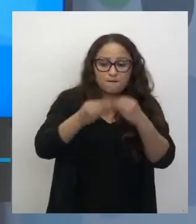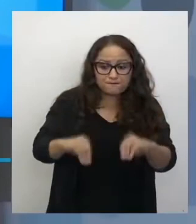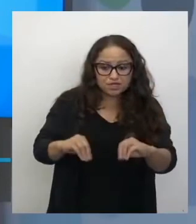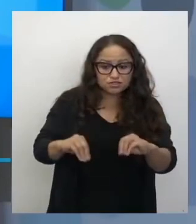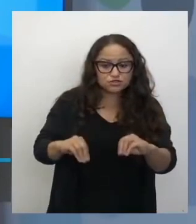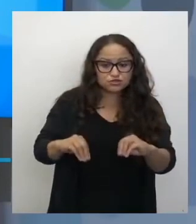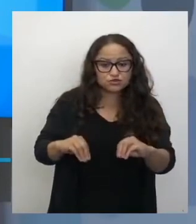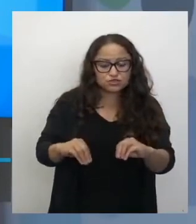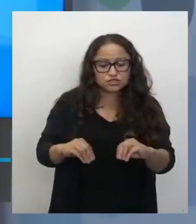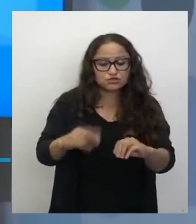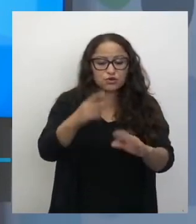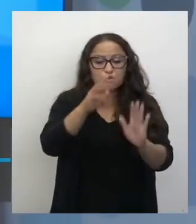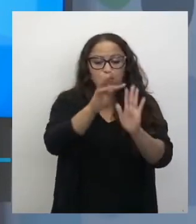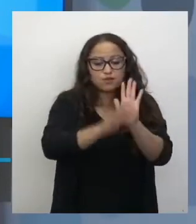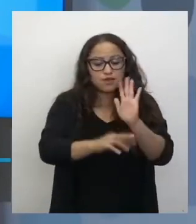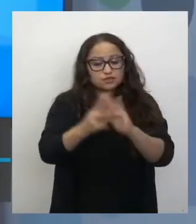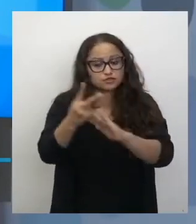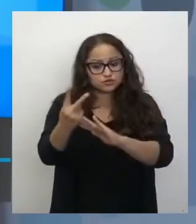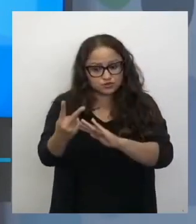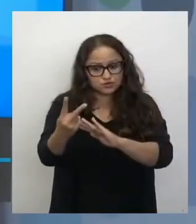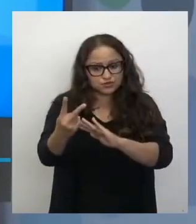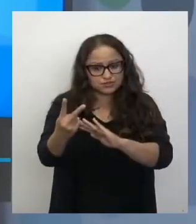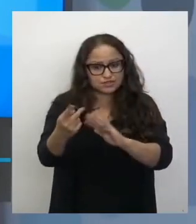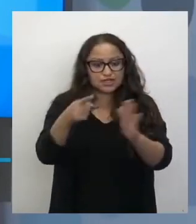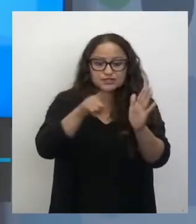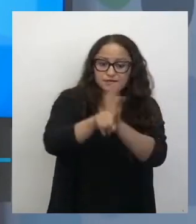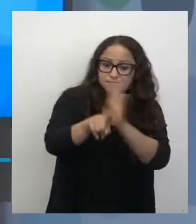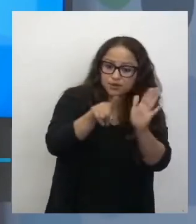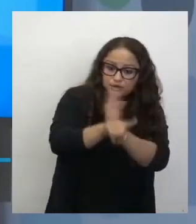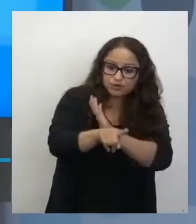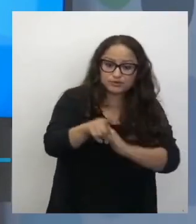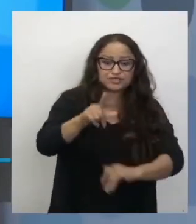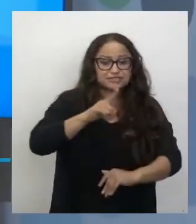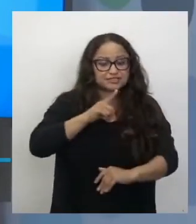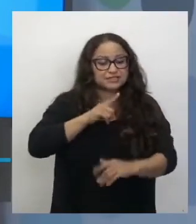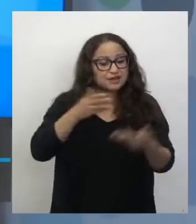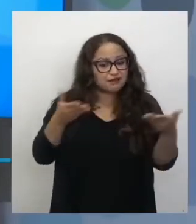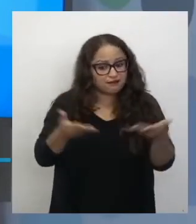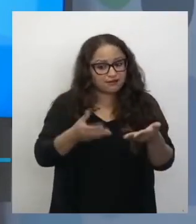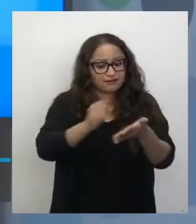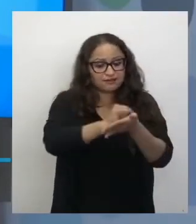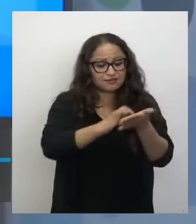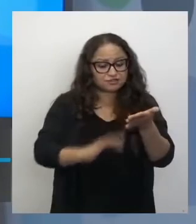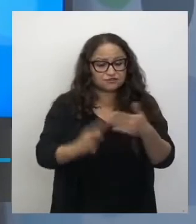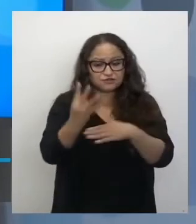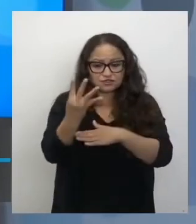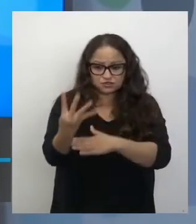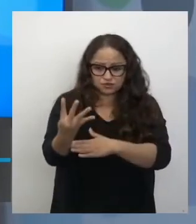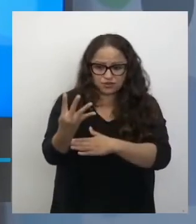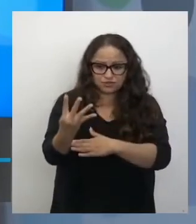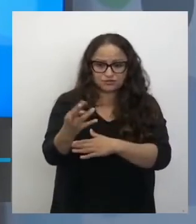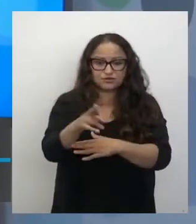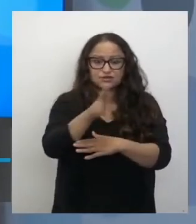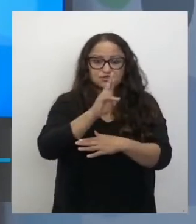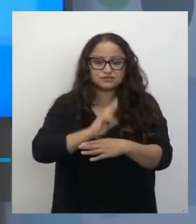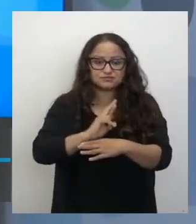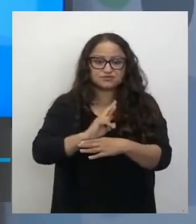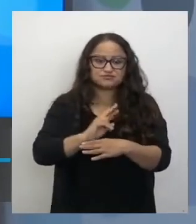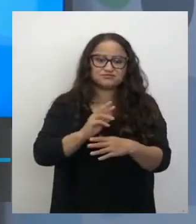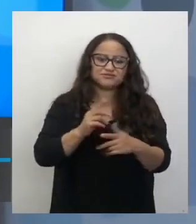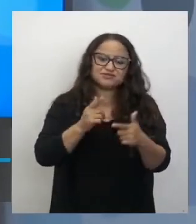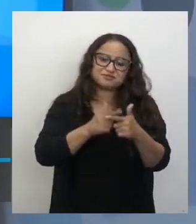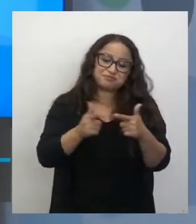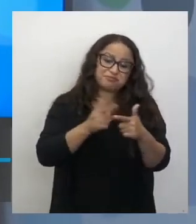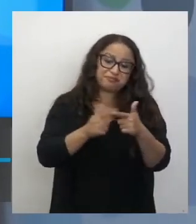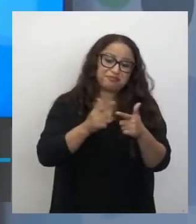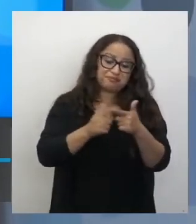texto 2? É essa a questão que a gente quer saber aqui na atividade 4. Conseguiu subir alguma? Não. É probleminha técnico,